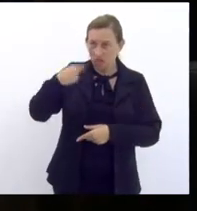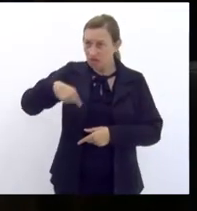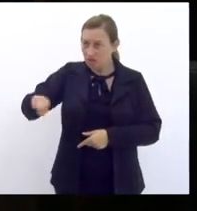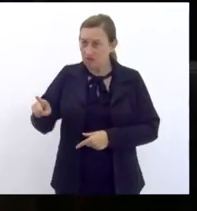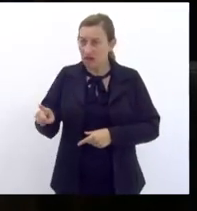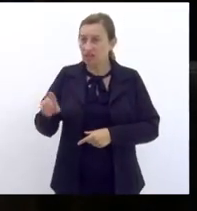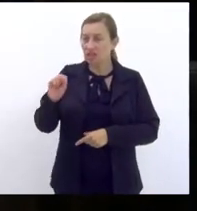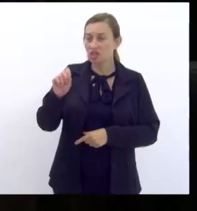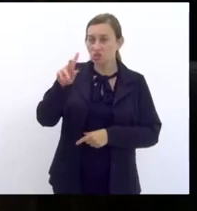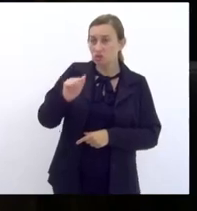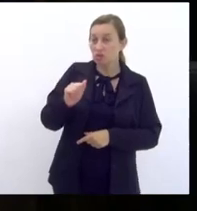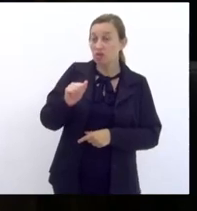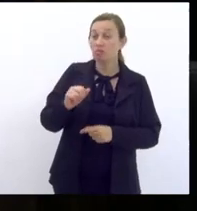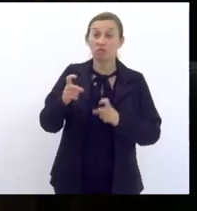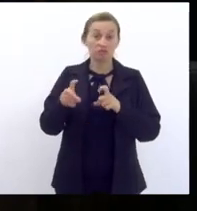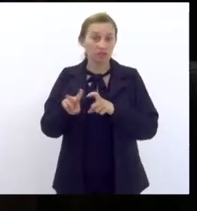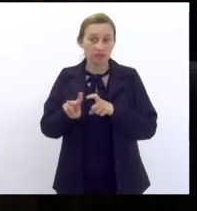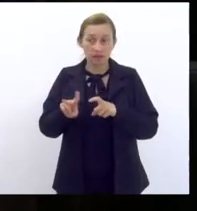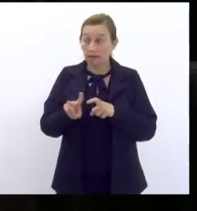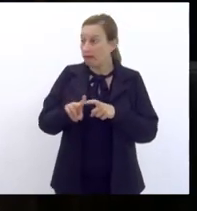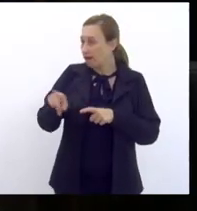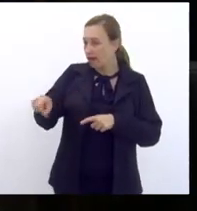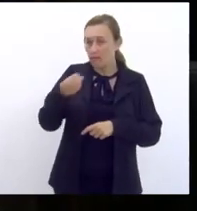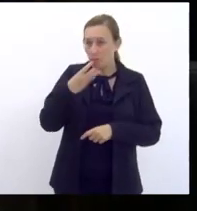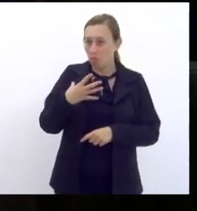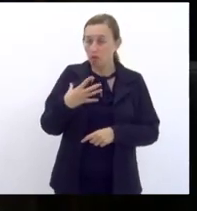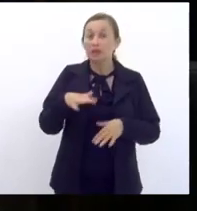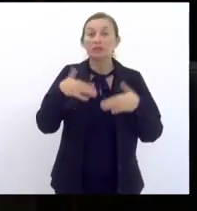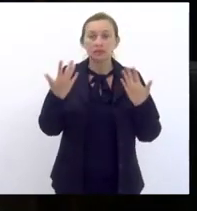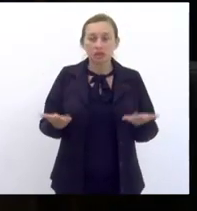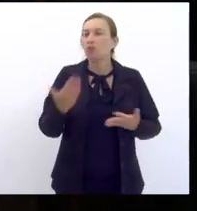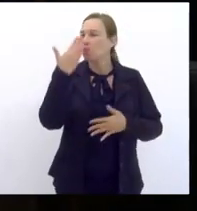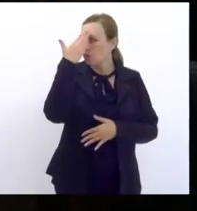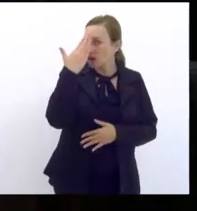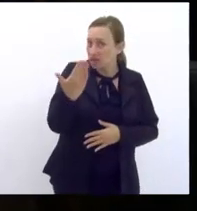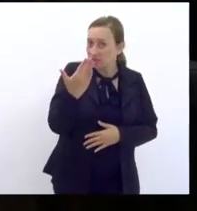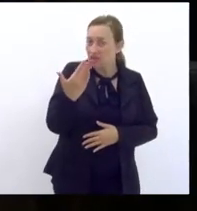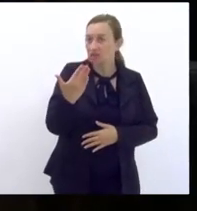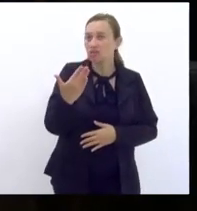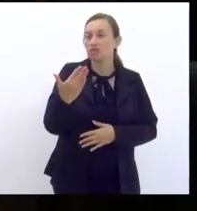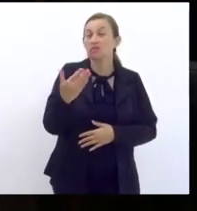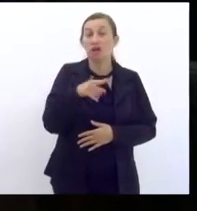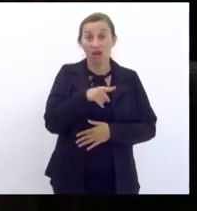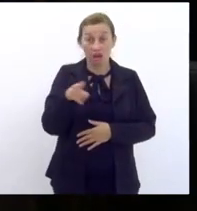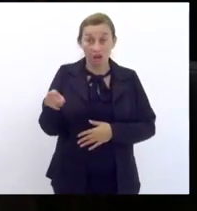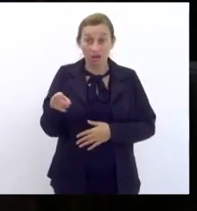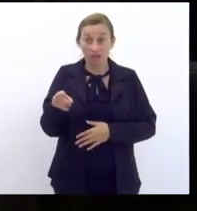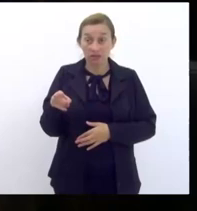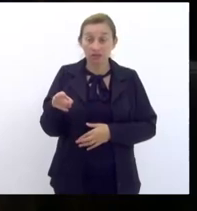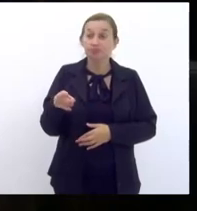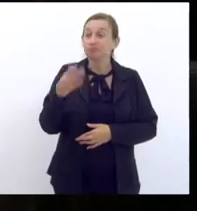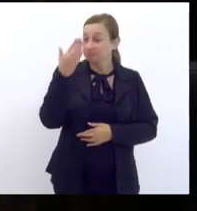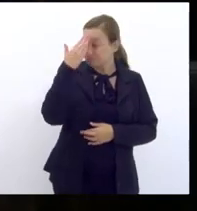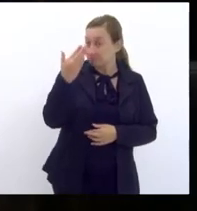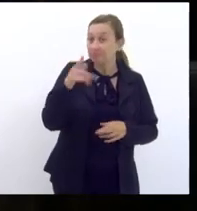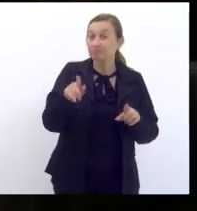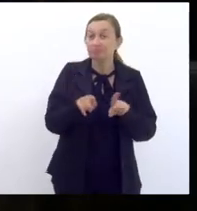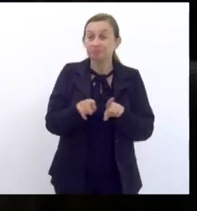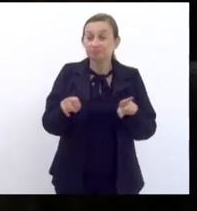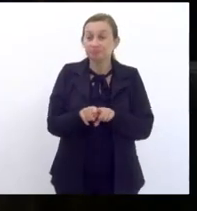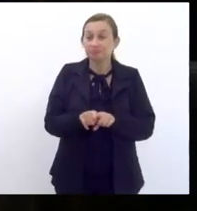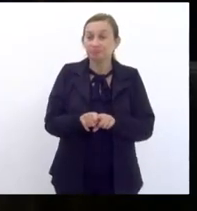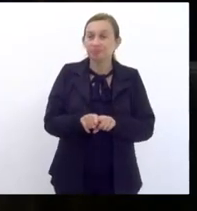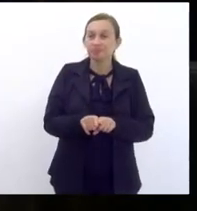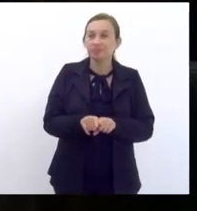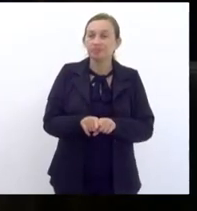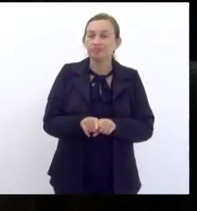por causa dos veterinários entendeu então eu agradeço muito a eles Agradeço também a